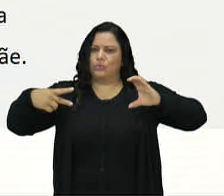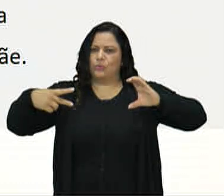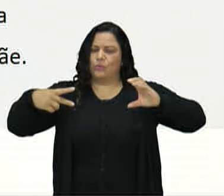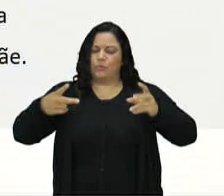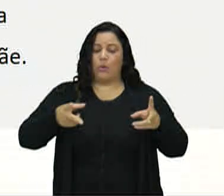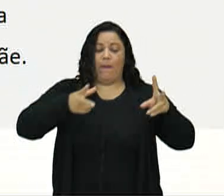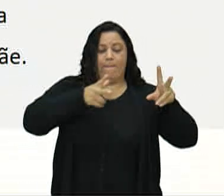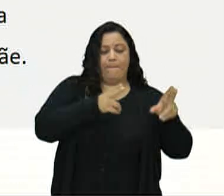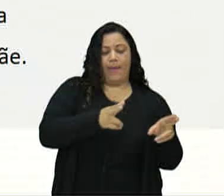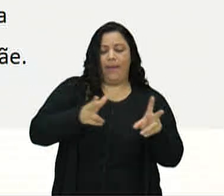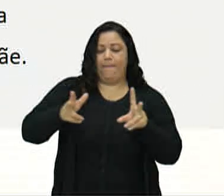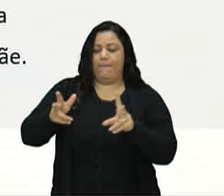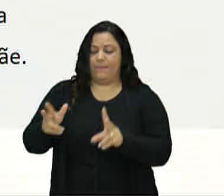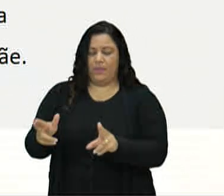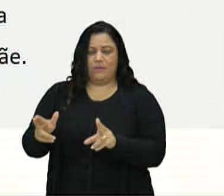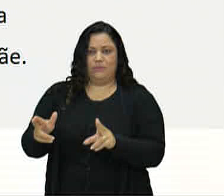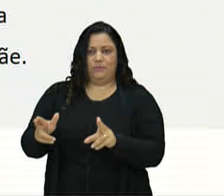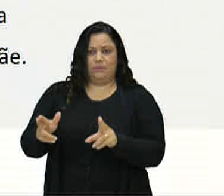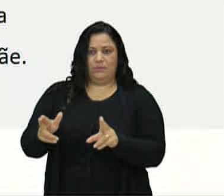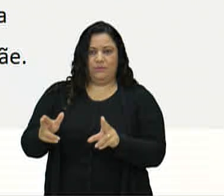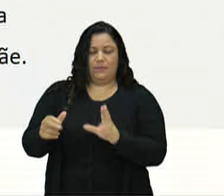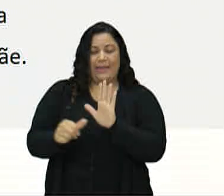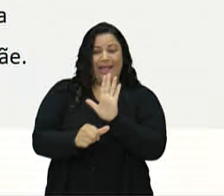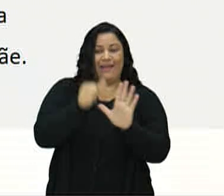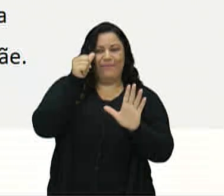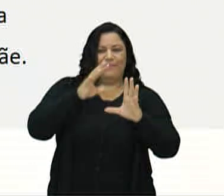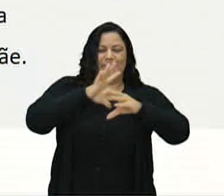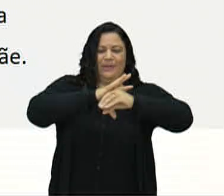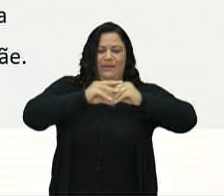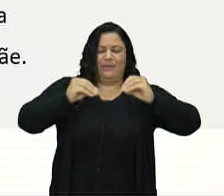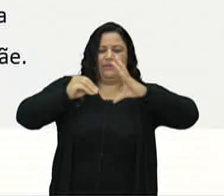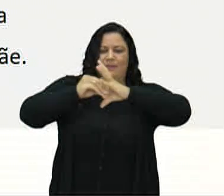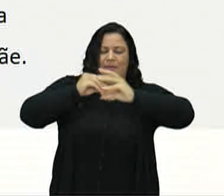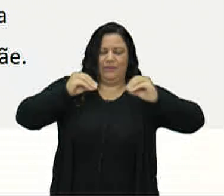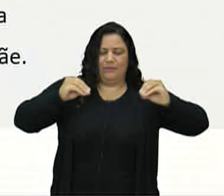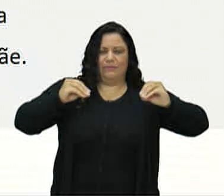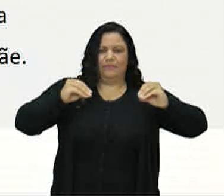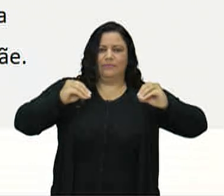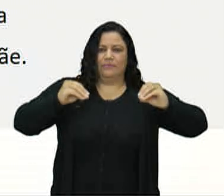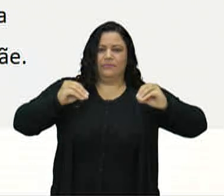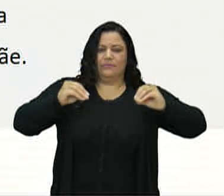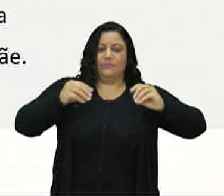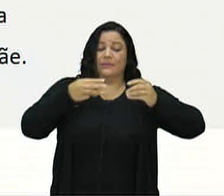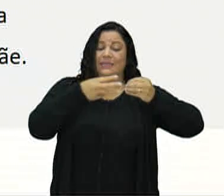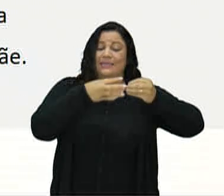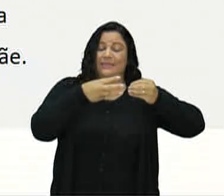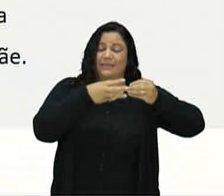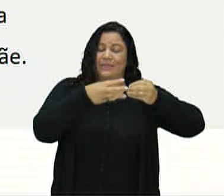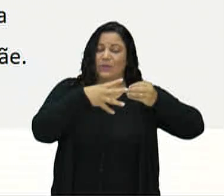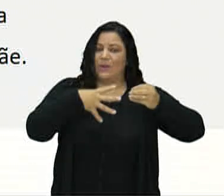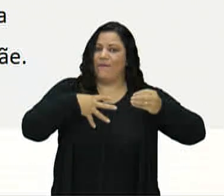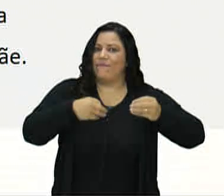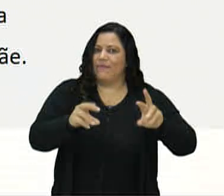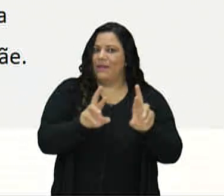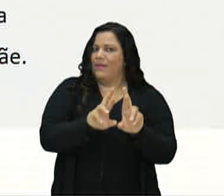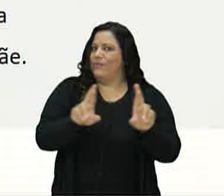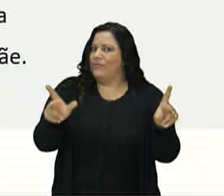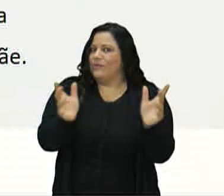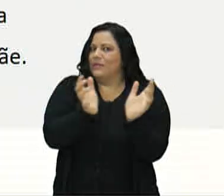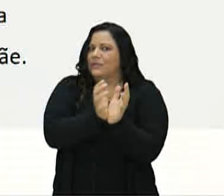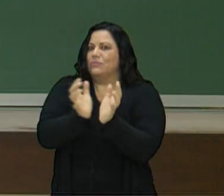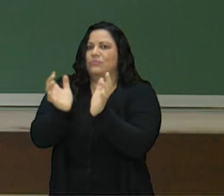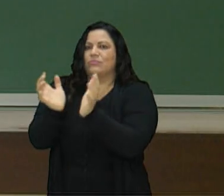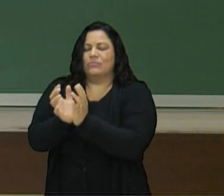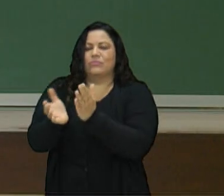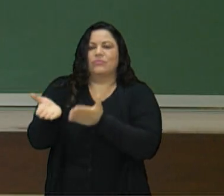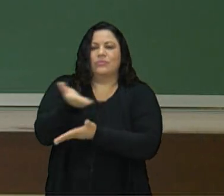parzinho, na primeira divisão, resulta em células filhas com diferentes conjuntos alélicos em relação àquele da